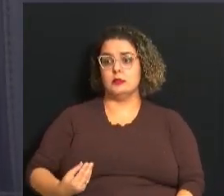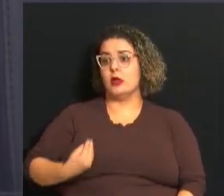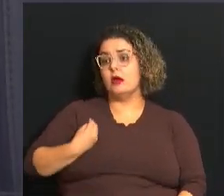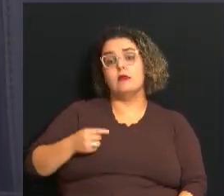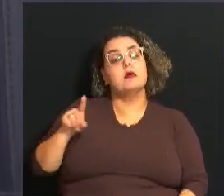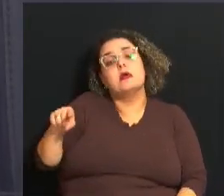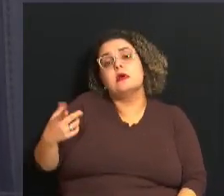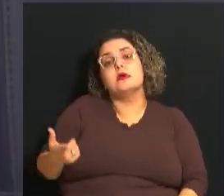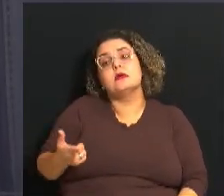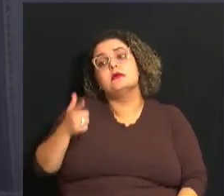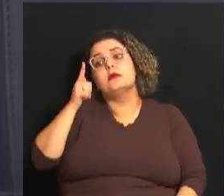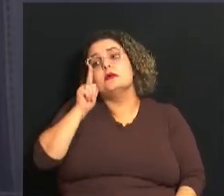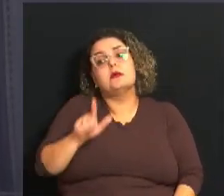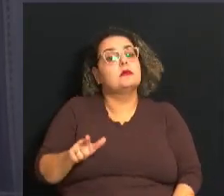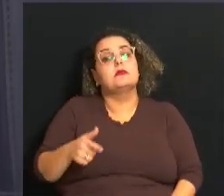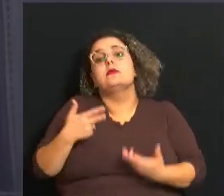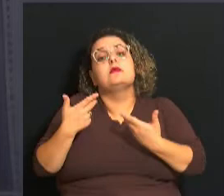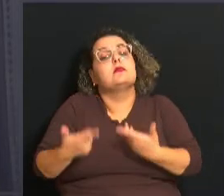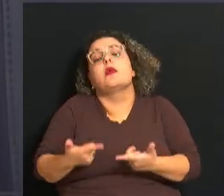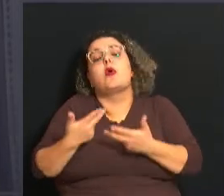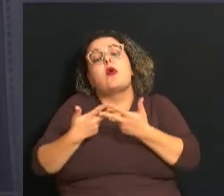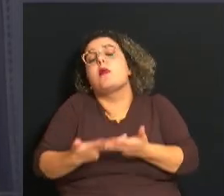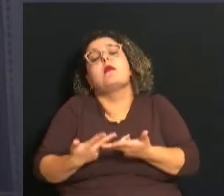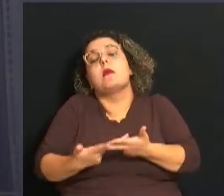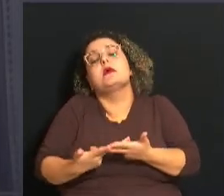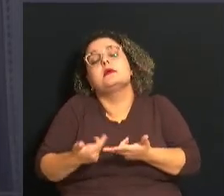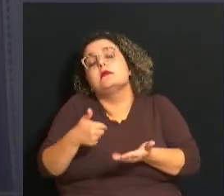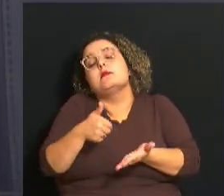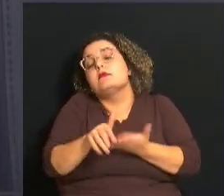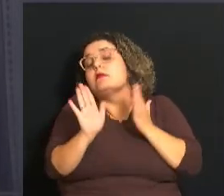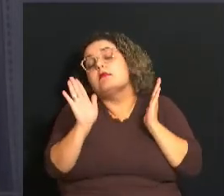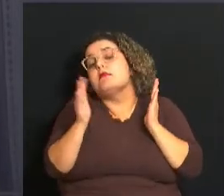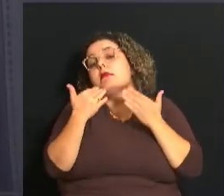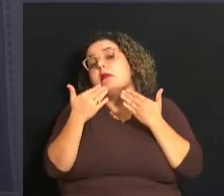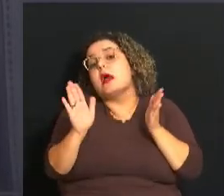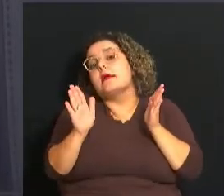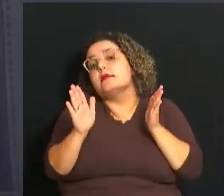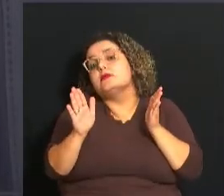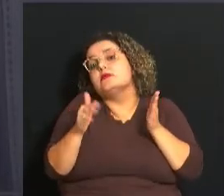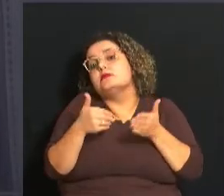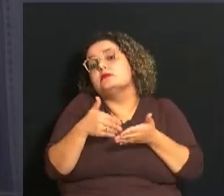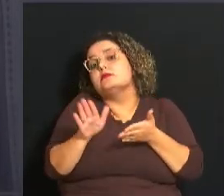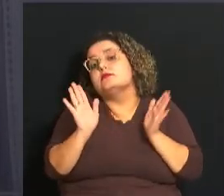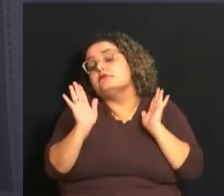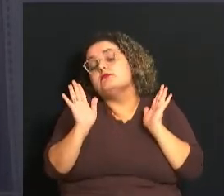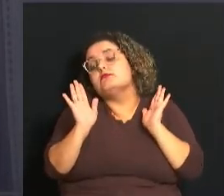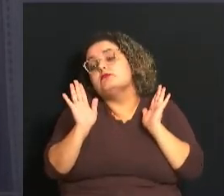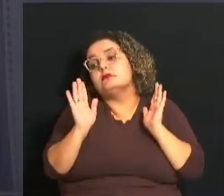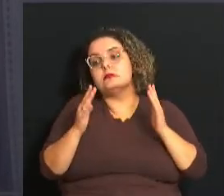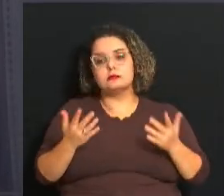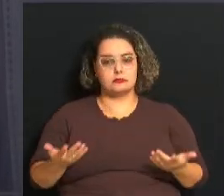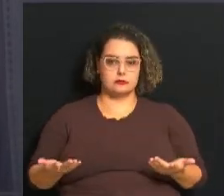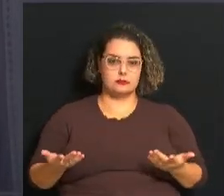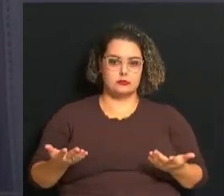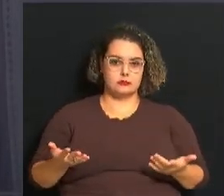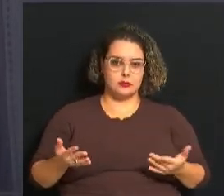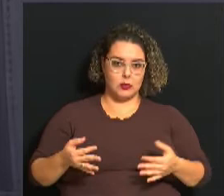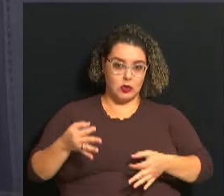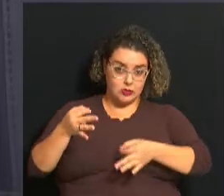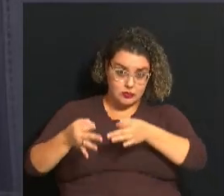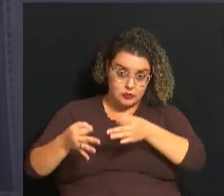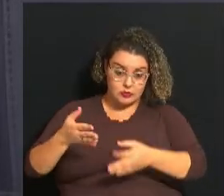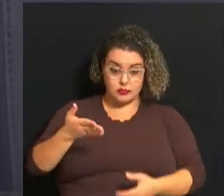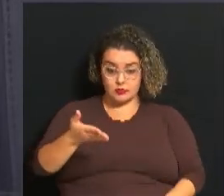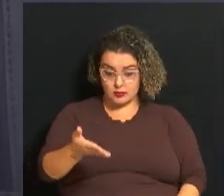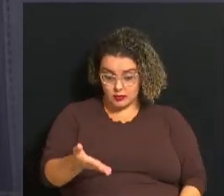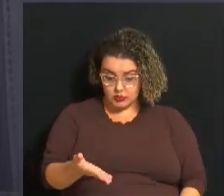se você não aguenta você pede demissão e a esse também isso foi para justiça isso foi amplamente